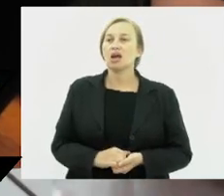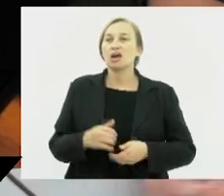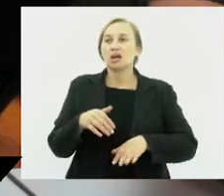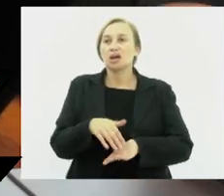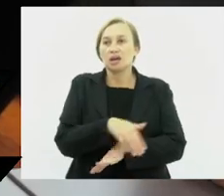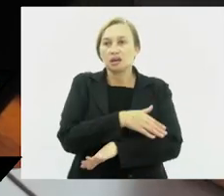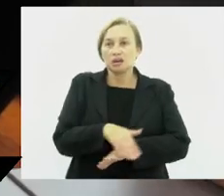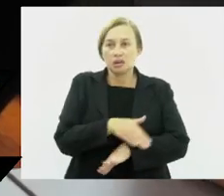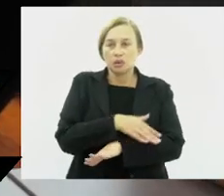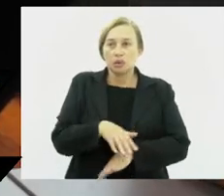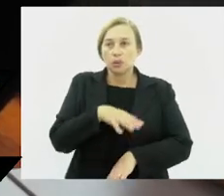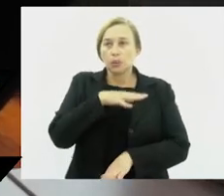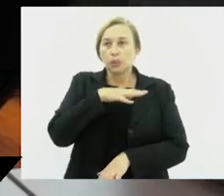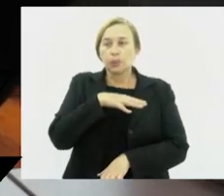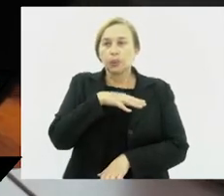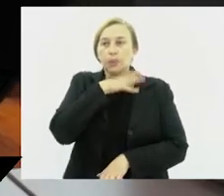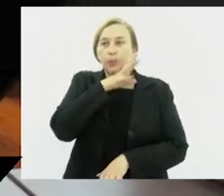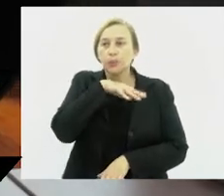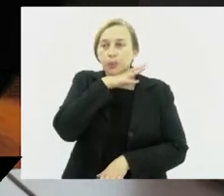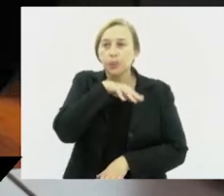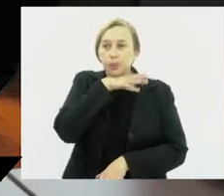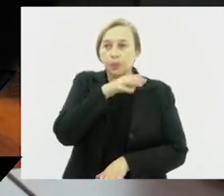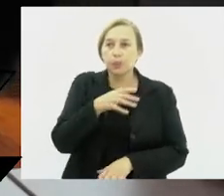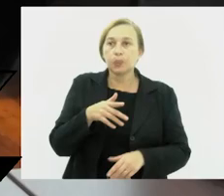que ser castrados, vacinados,